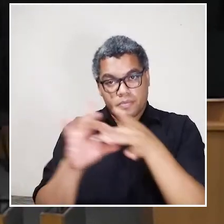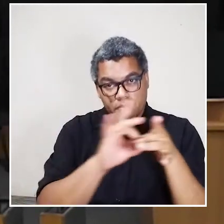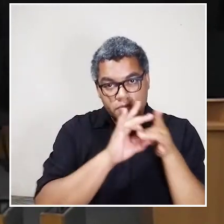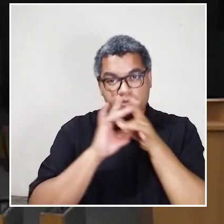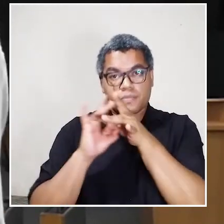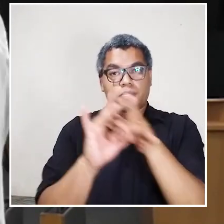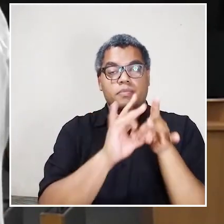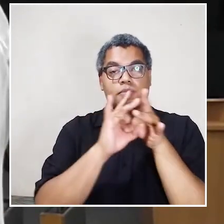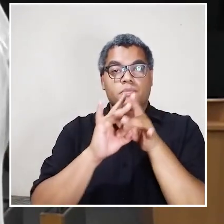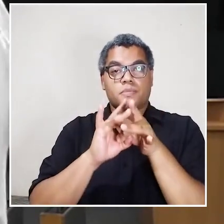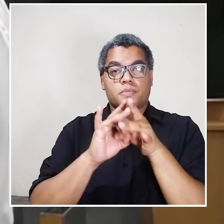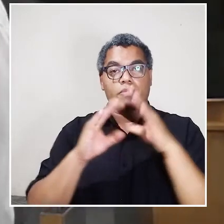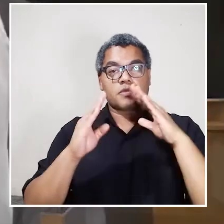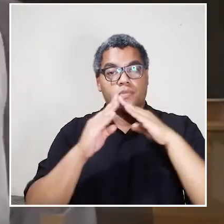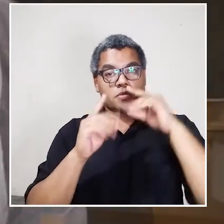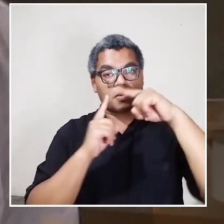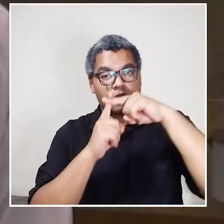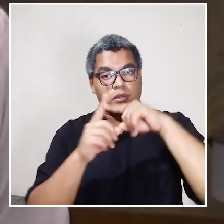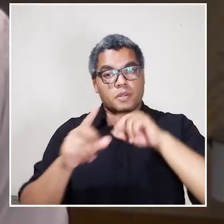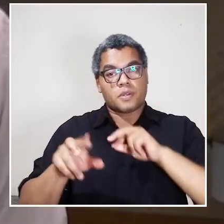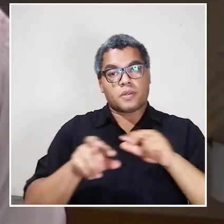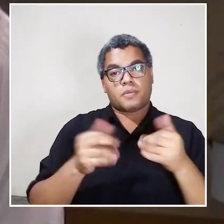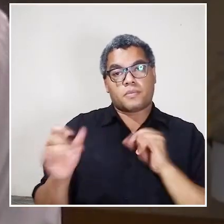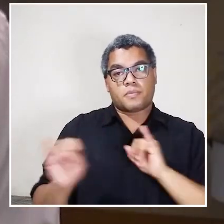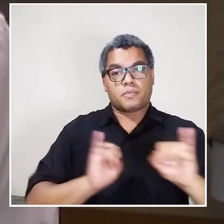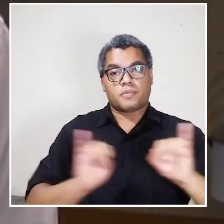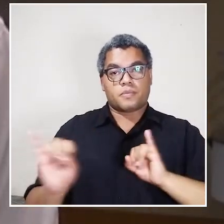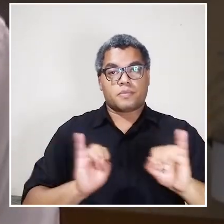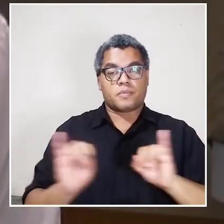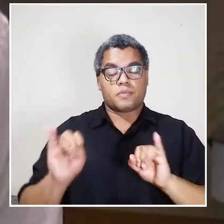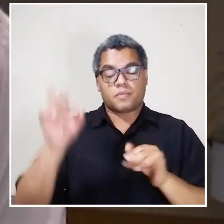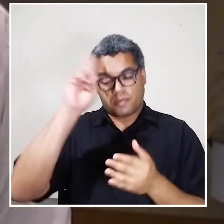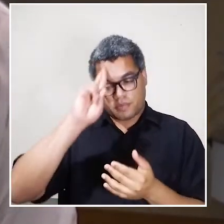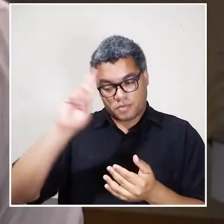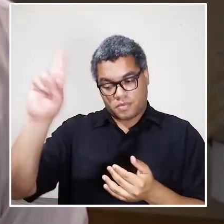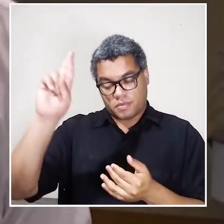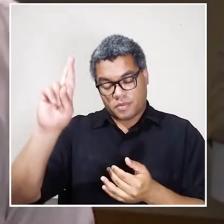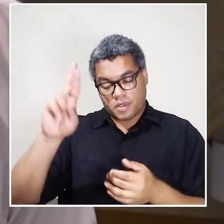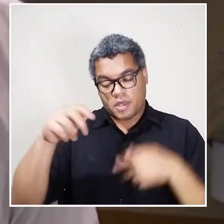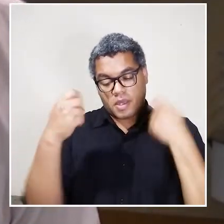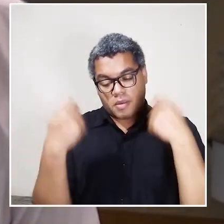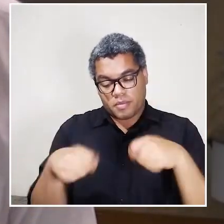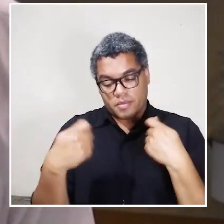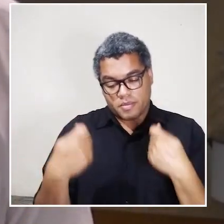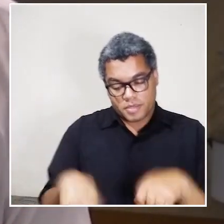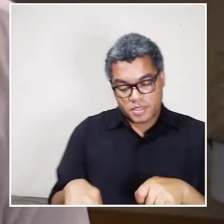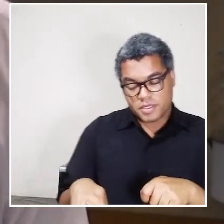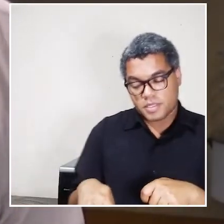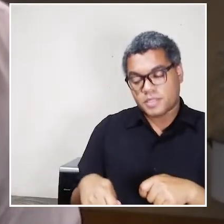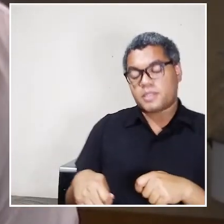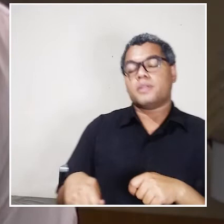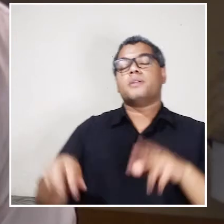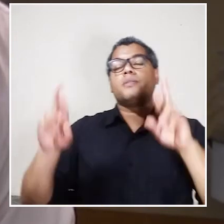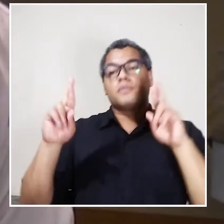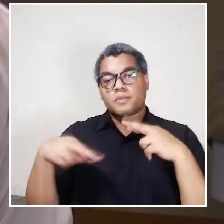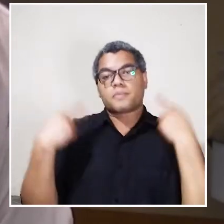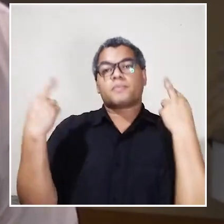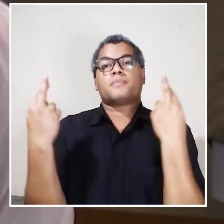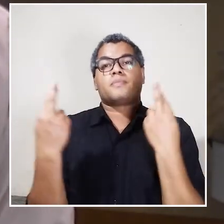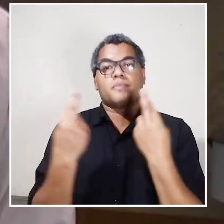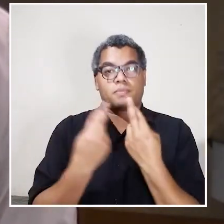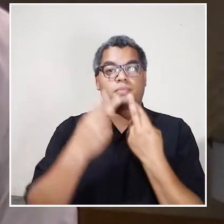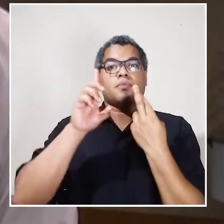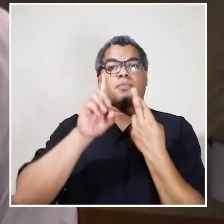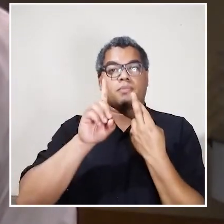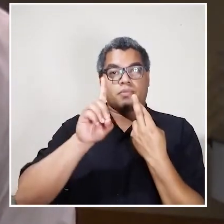por fim, precisamos promover a comprometida expansão do reino do